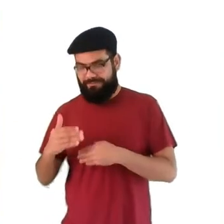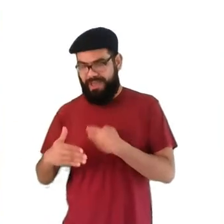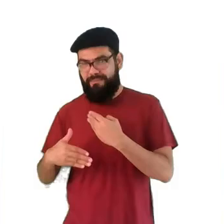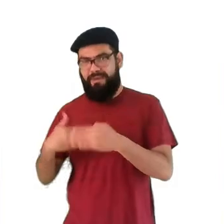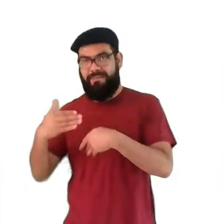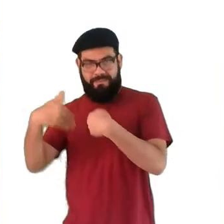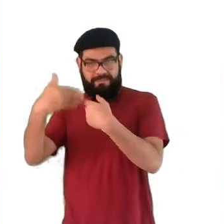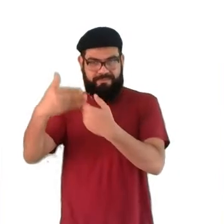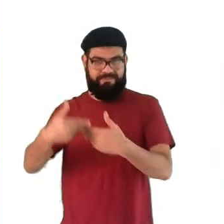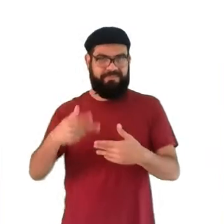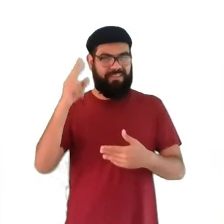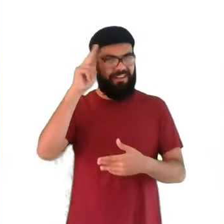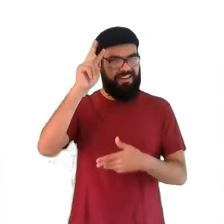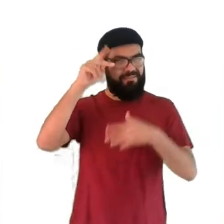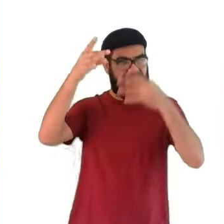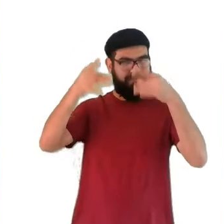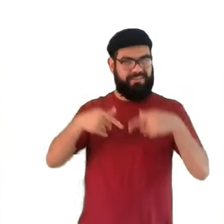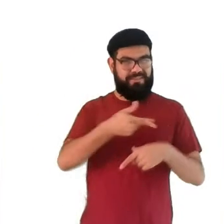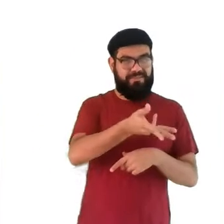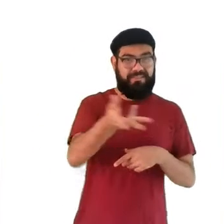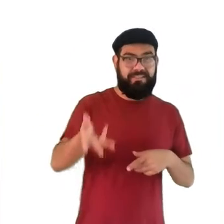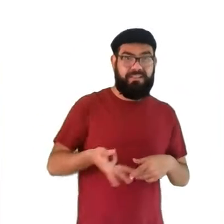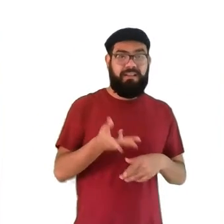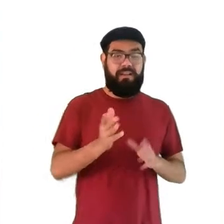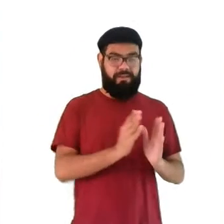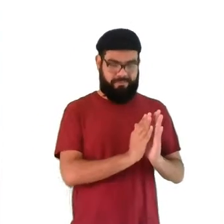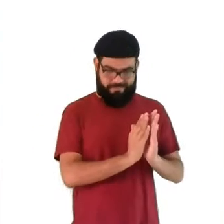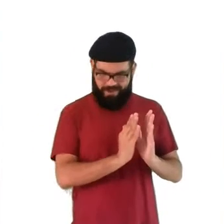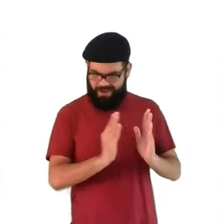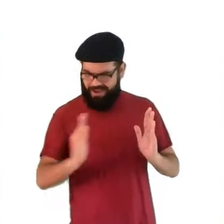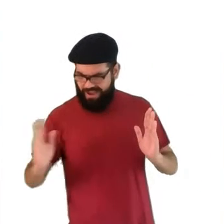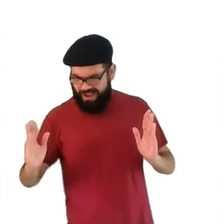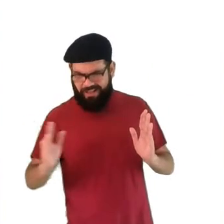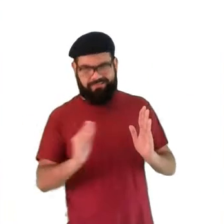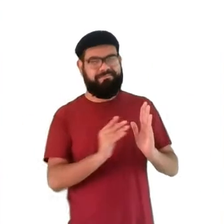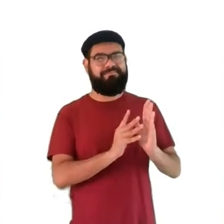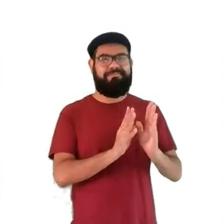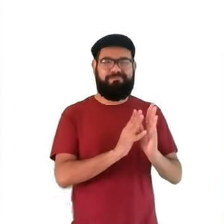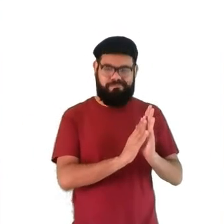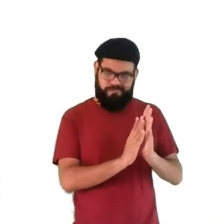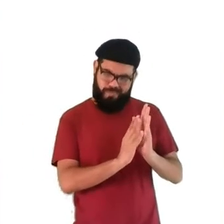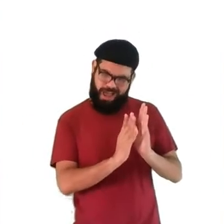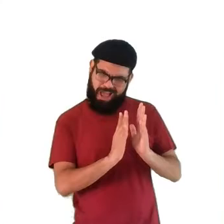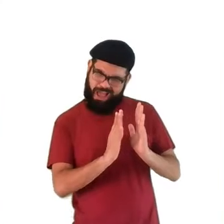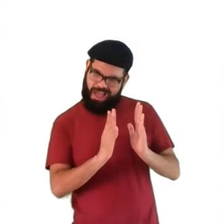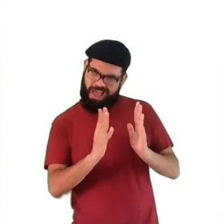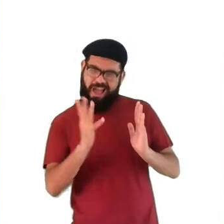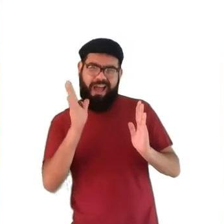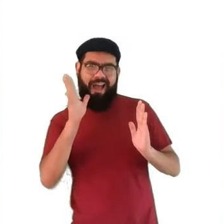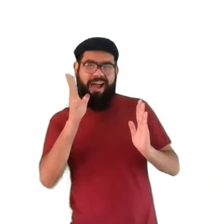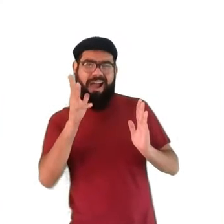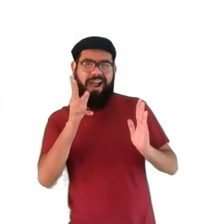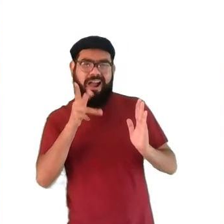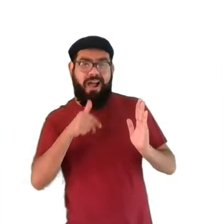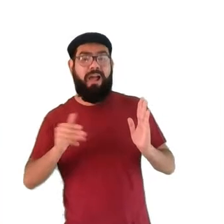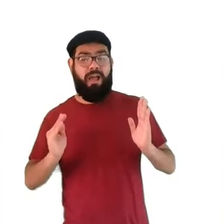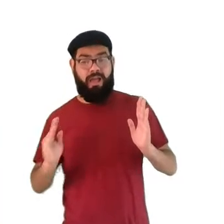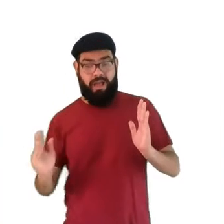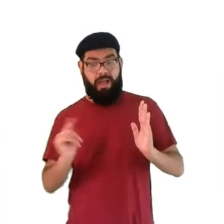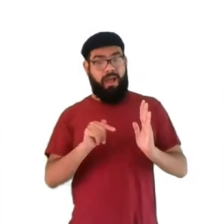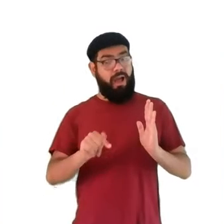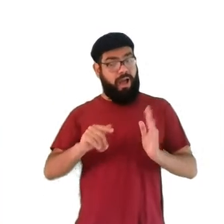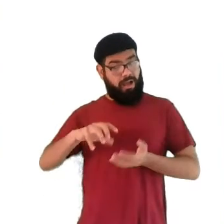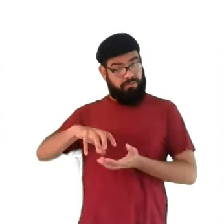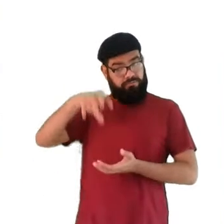para vocês, por ser uma fase muito extensa, muito longa, a fase adulta, assim como